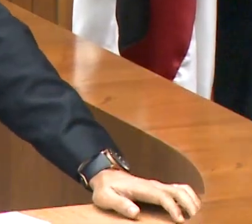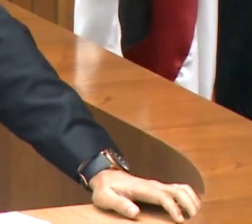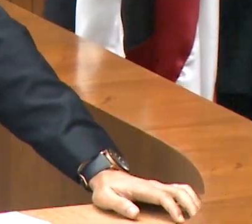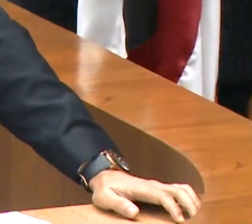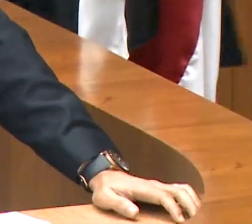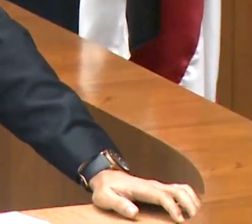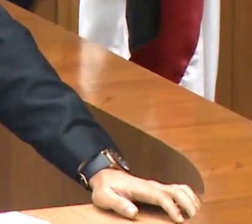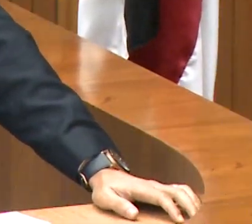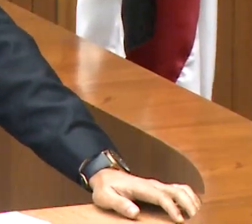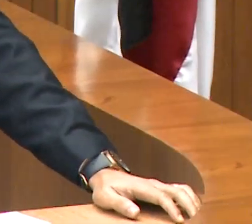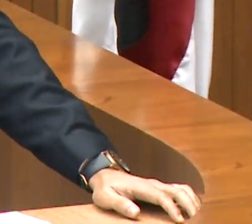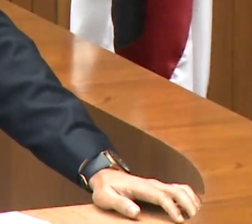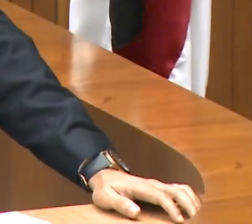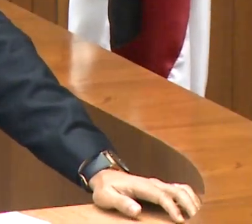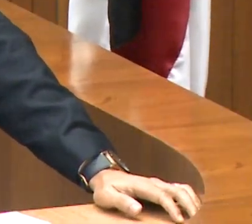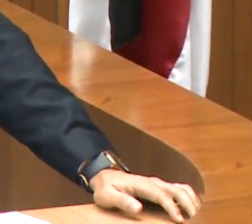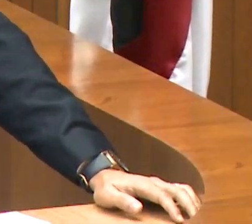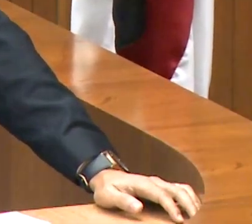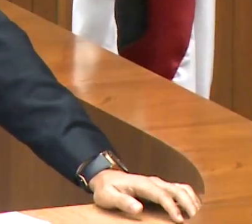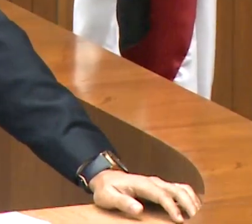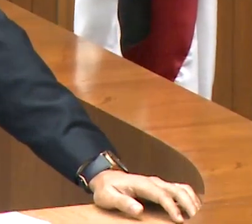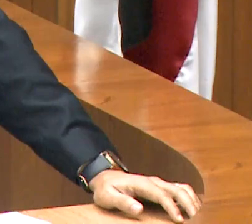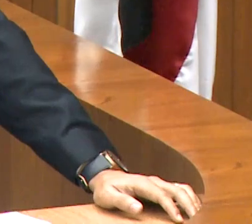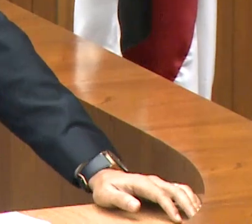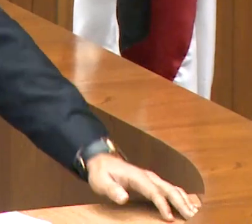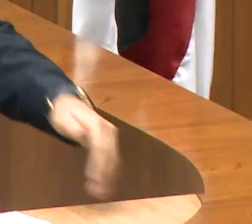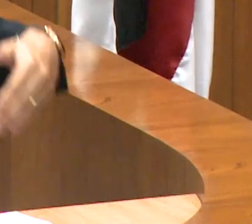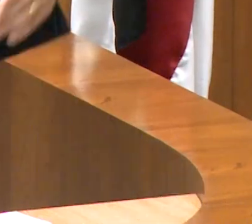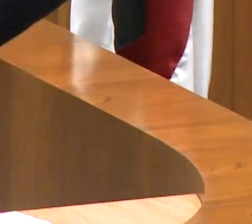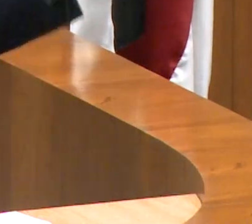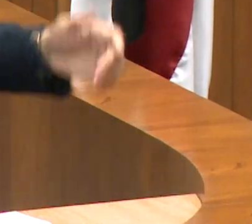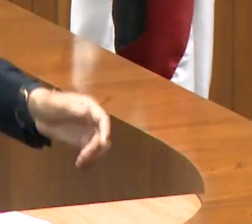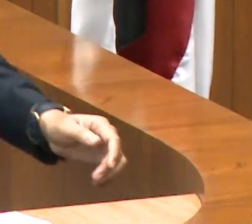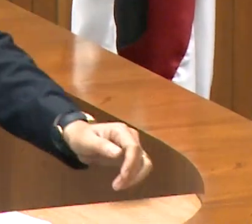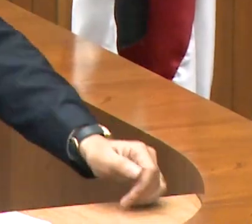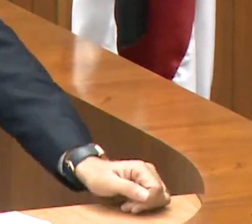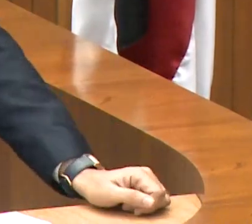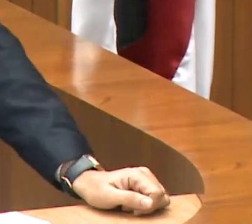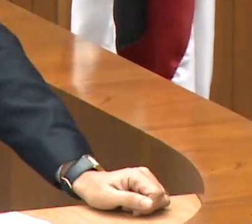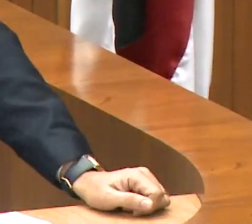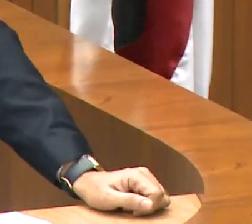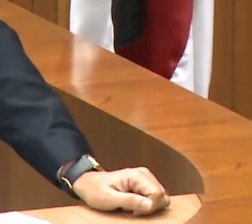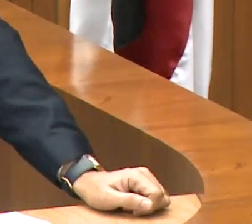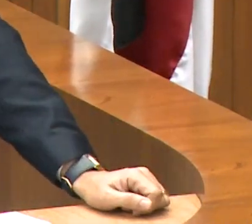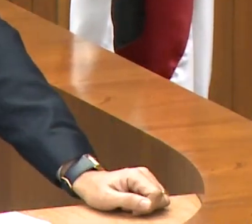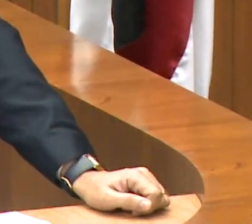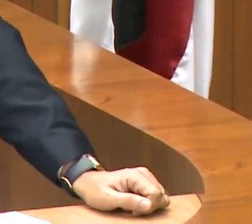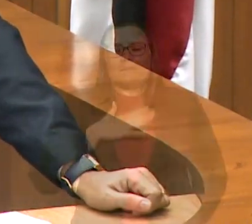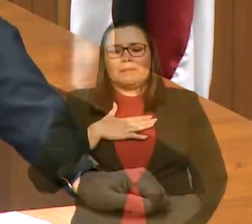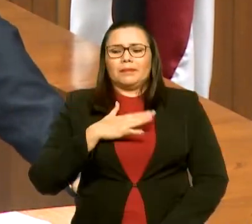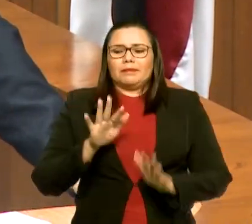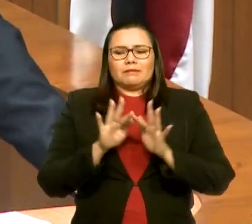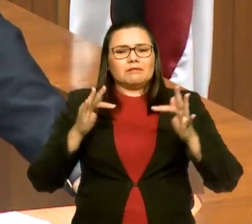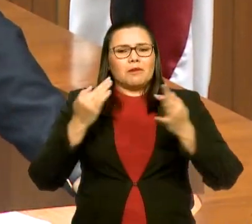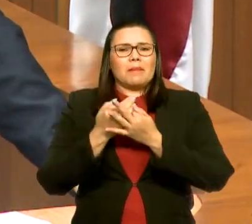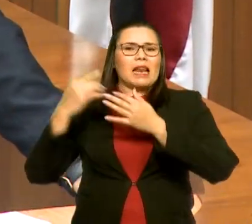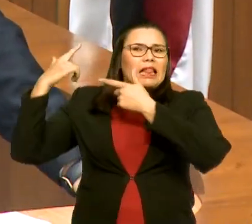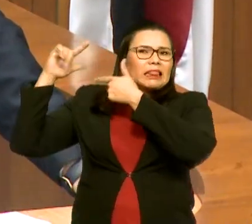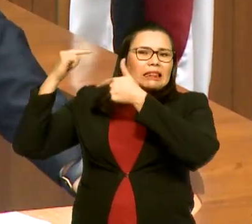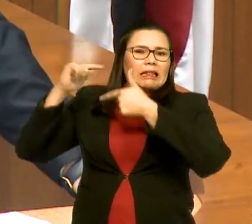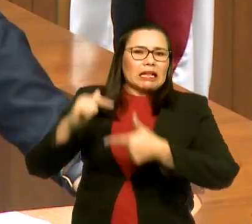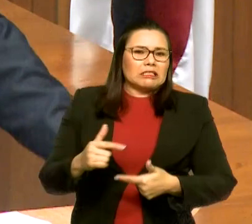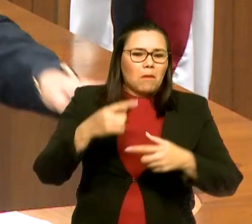que Vossa Excelência, sem sobrenome político, sem vir de família tradicional, sem ter linhagem